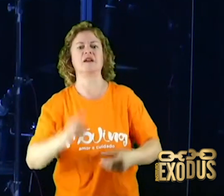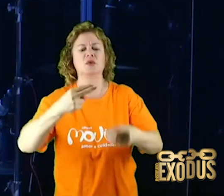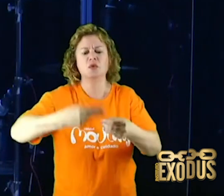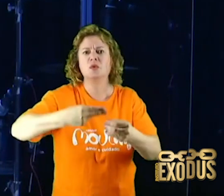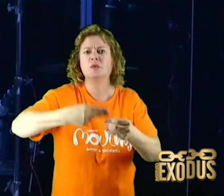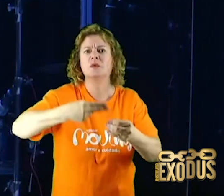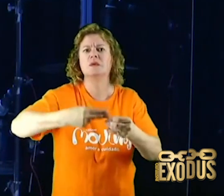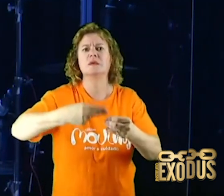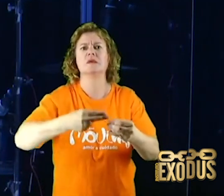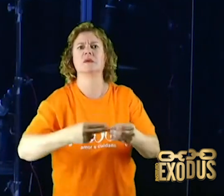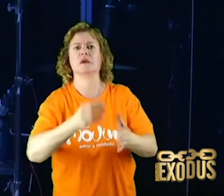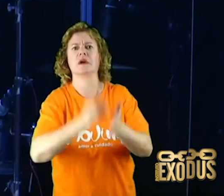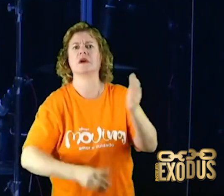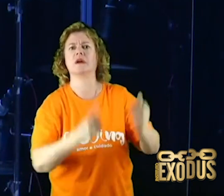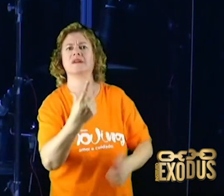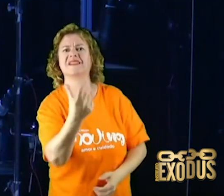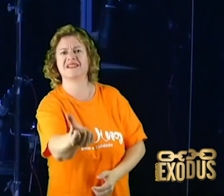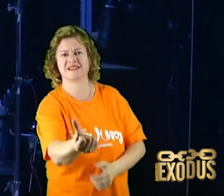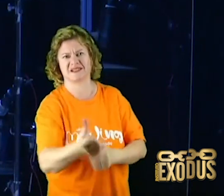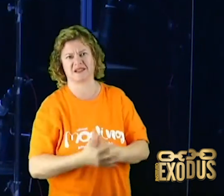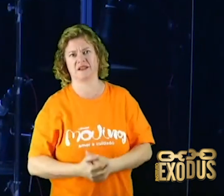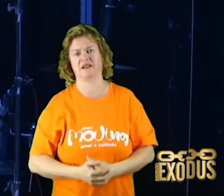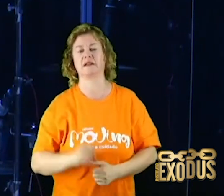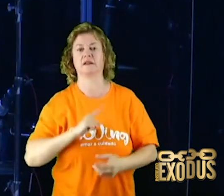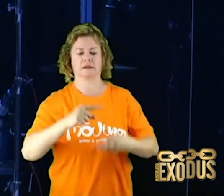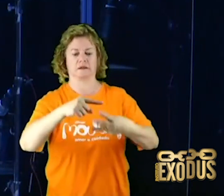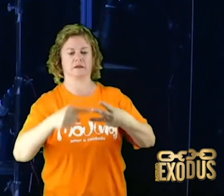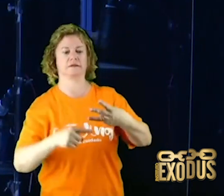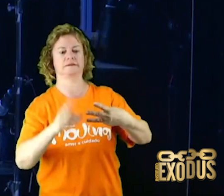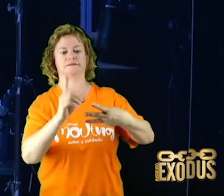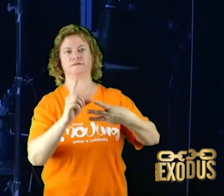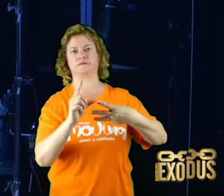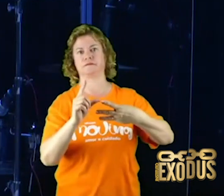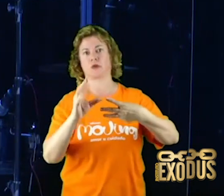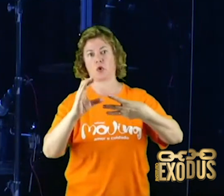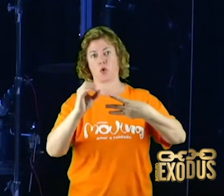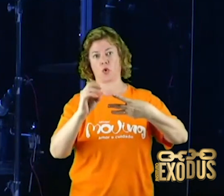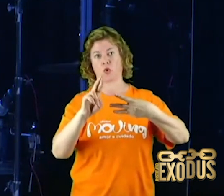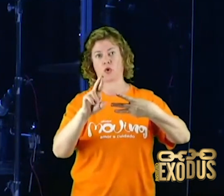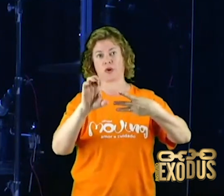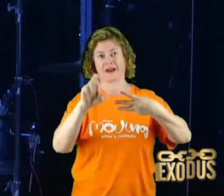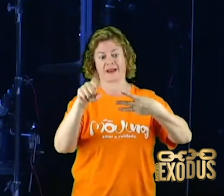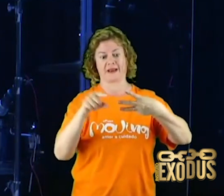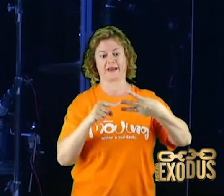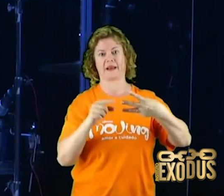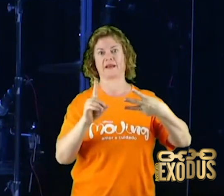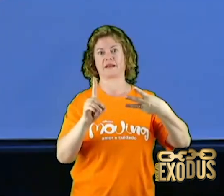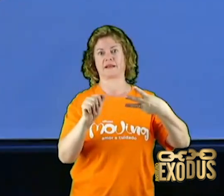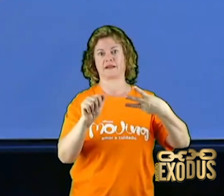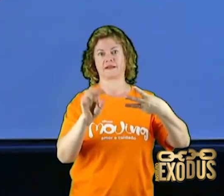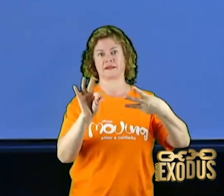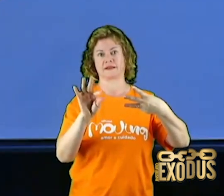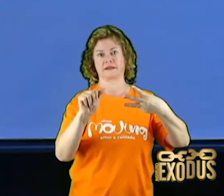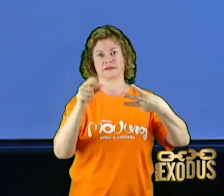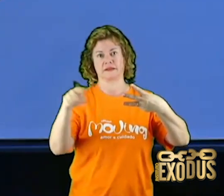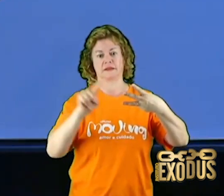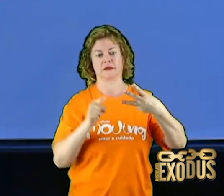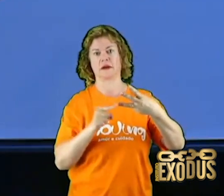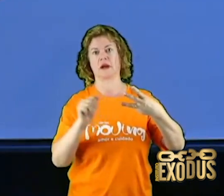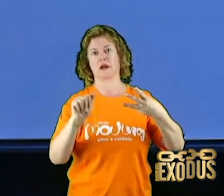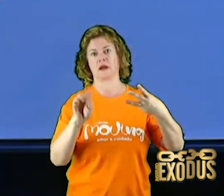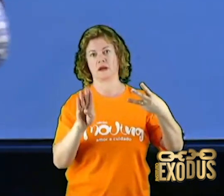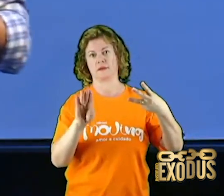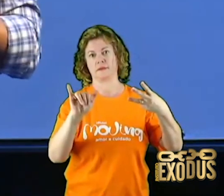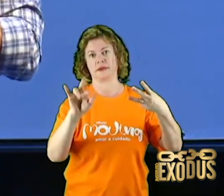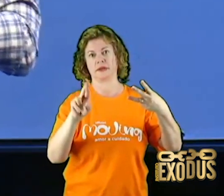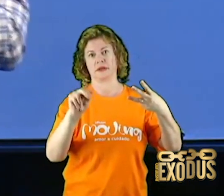16, ali tem três homens, Coré, Datã e Abirão. Pereças, três zagueiros de um time